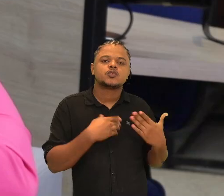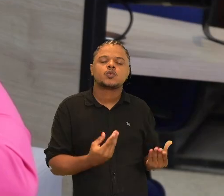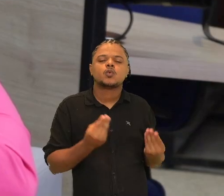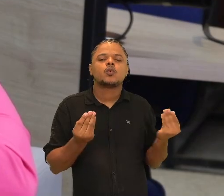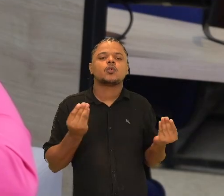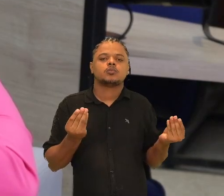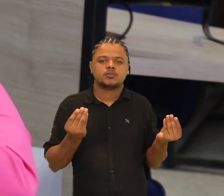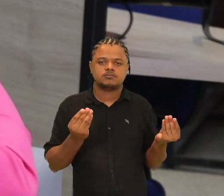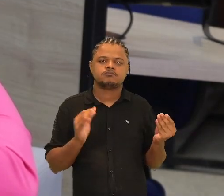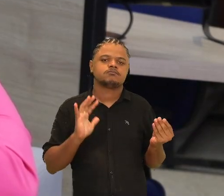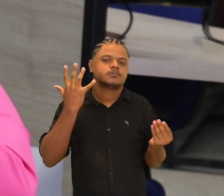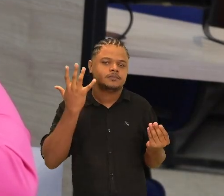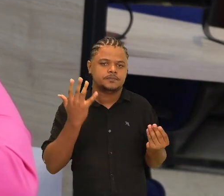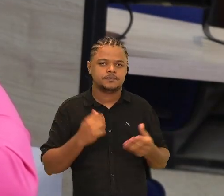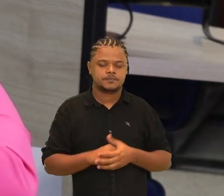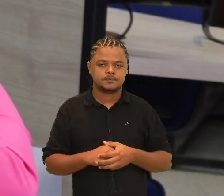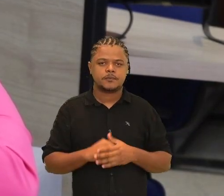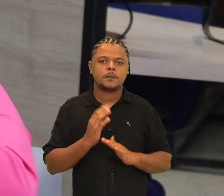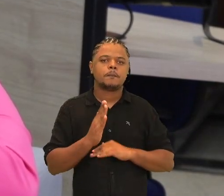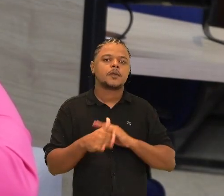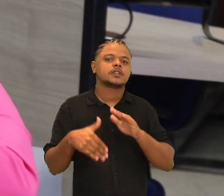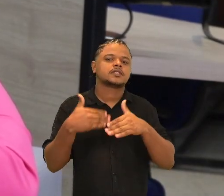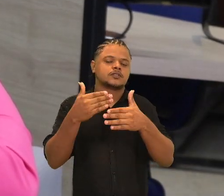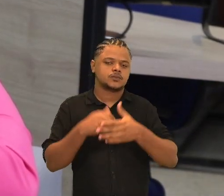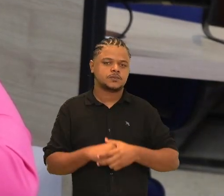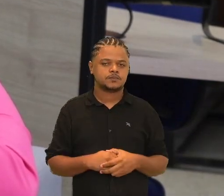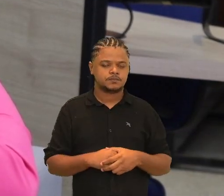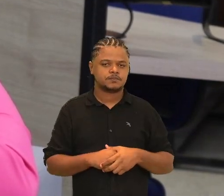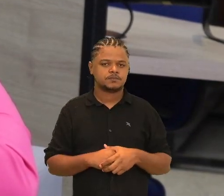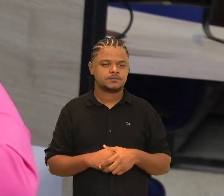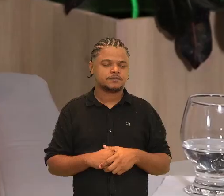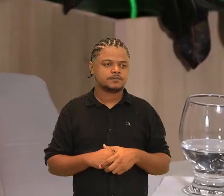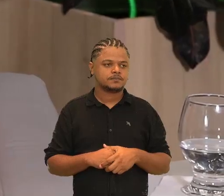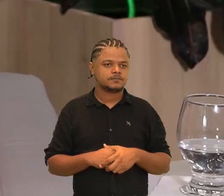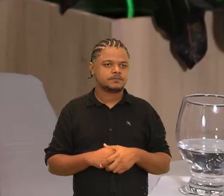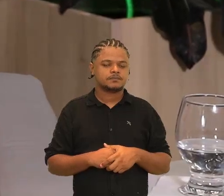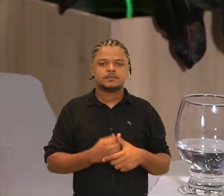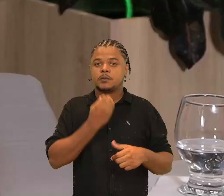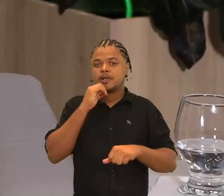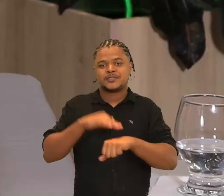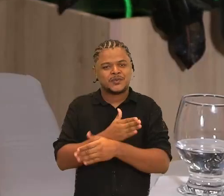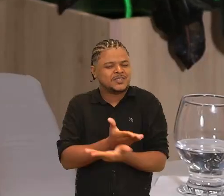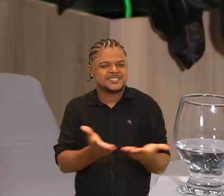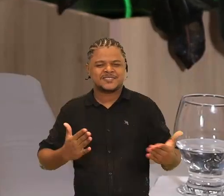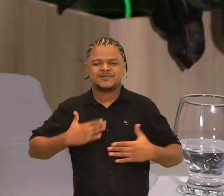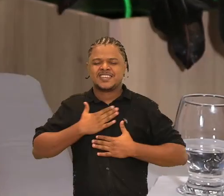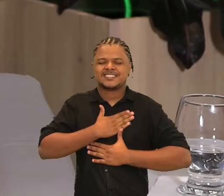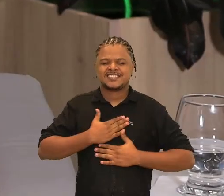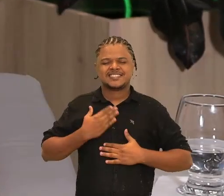que se procede? Qual é o processo que é feito nesse caso? Boa noite. Prazer enorme estar aqui nessa